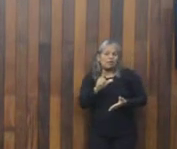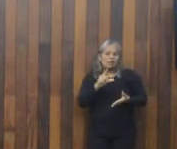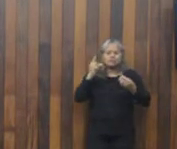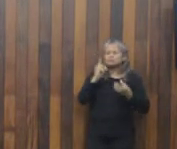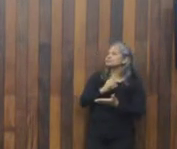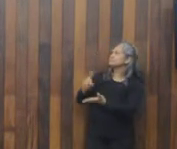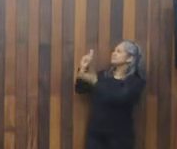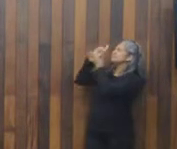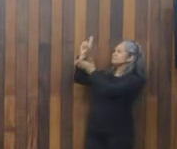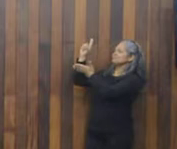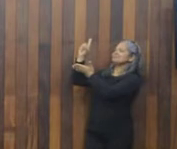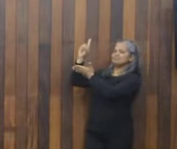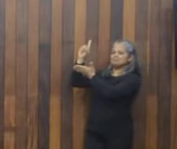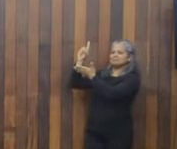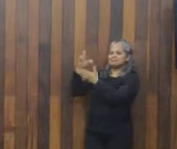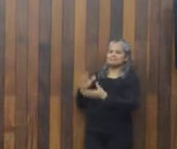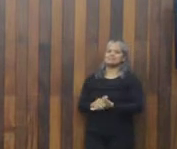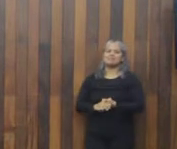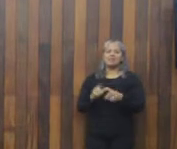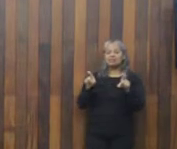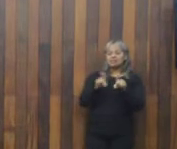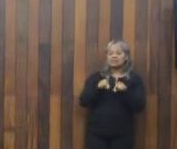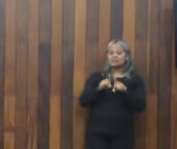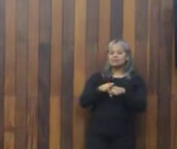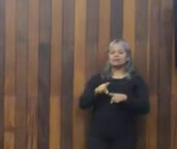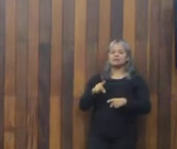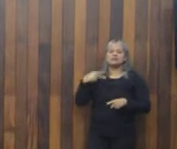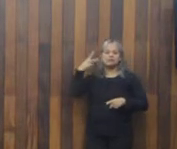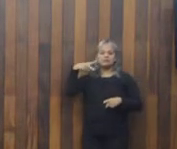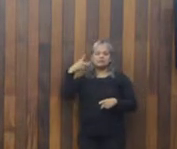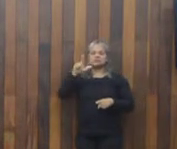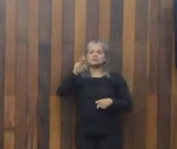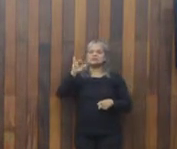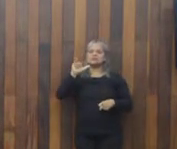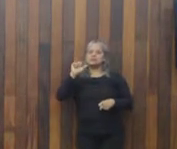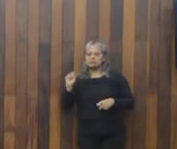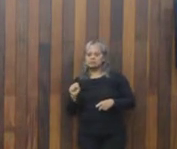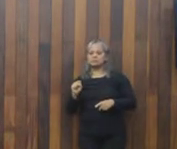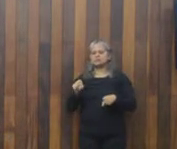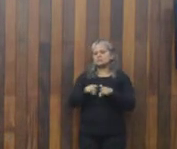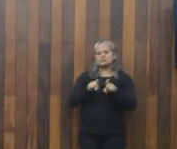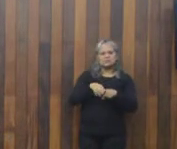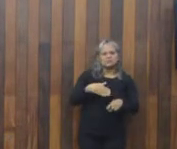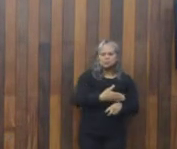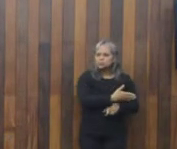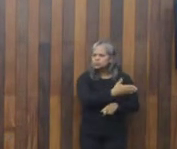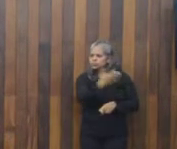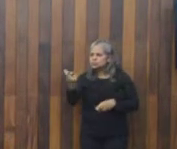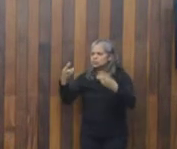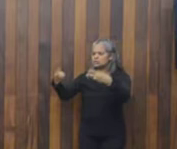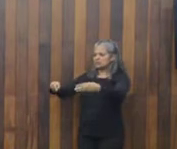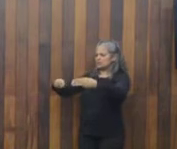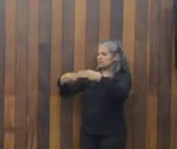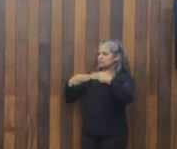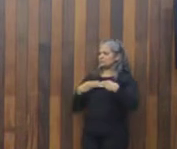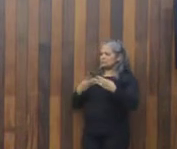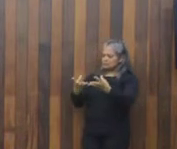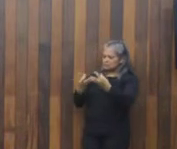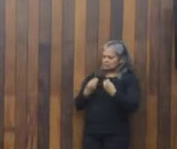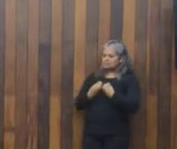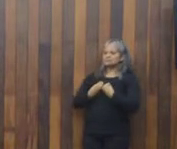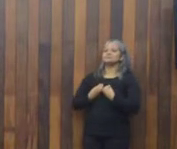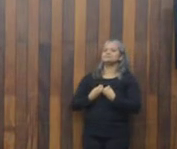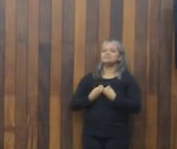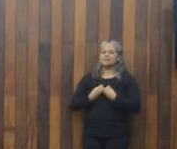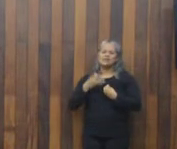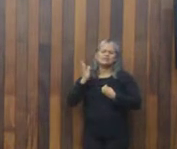Luiz Geraldo, a todos os vereadores que permitiram que essa moção fosse dada, de fato, como eu já tive aqui moção e